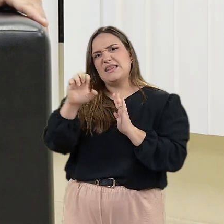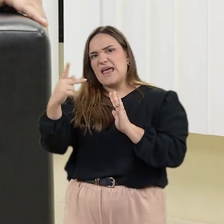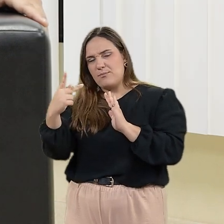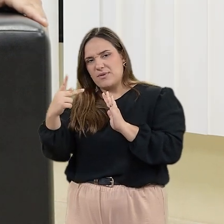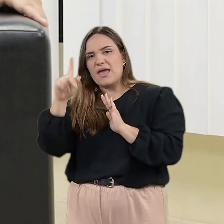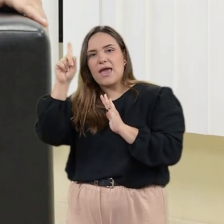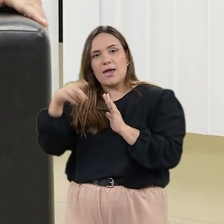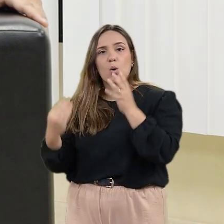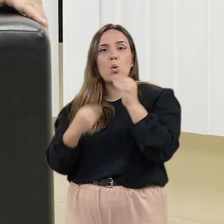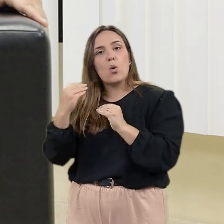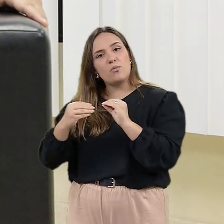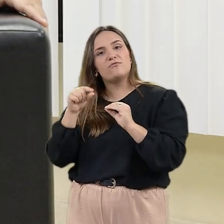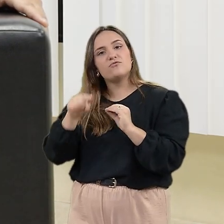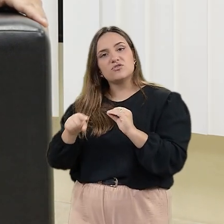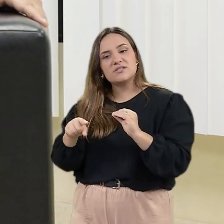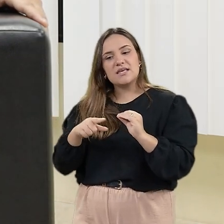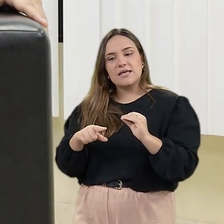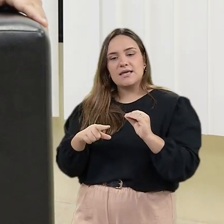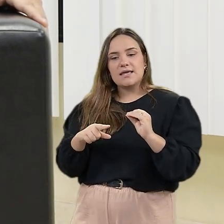O